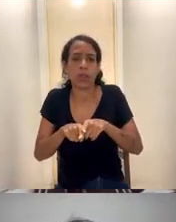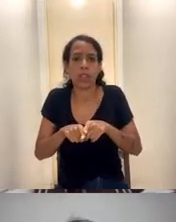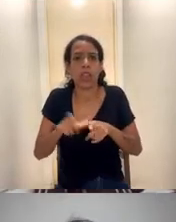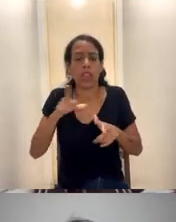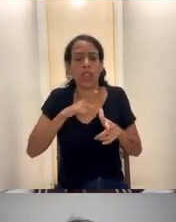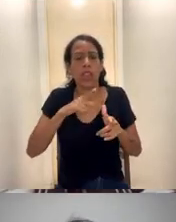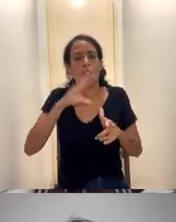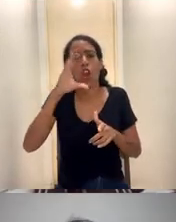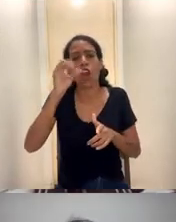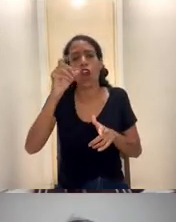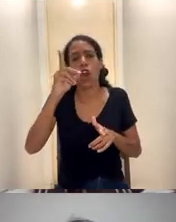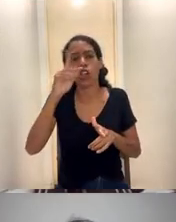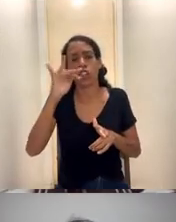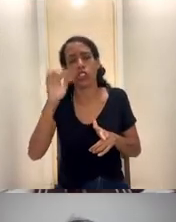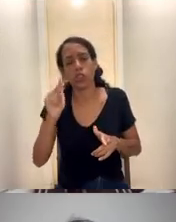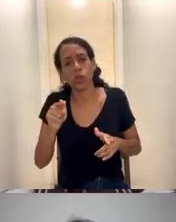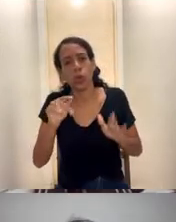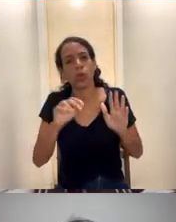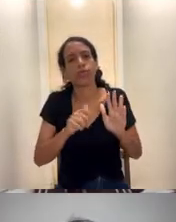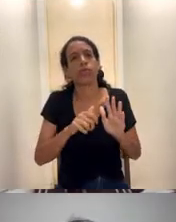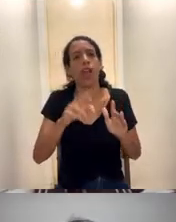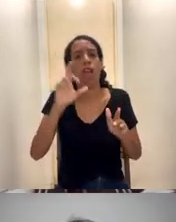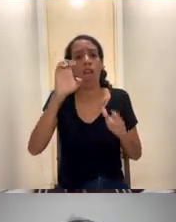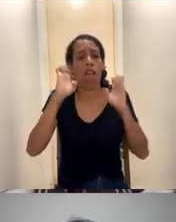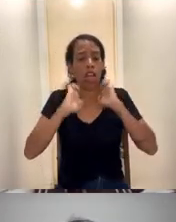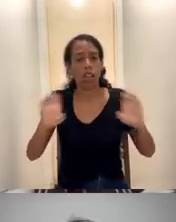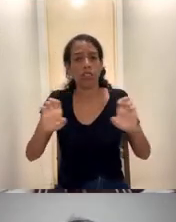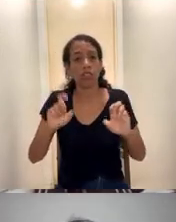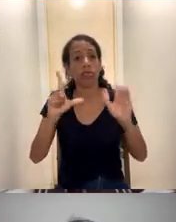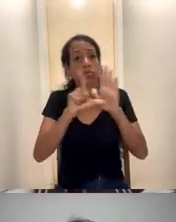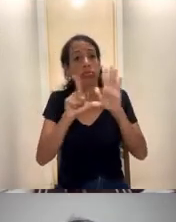de Ética, o nosso artigo 2º da resolução